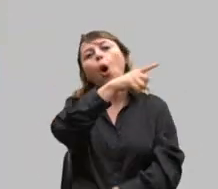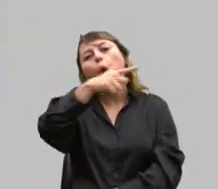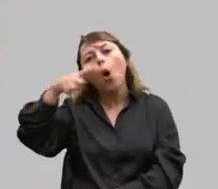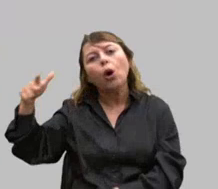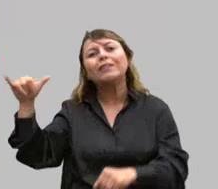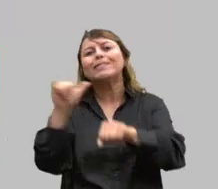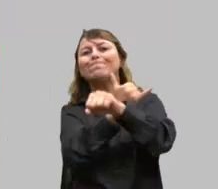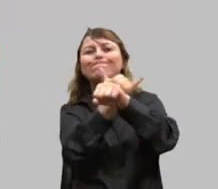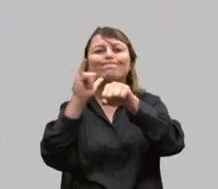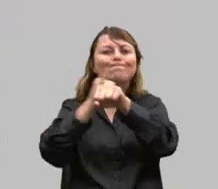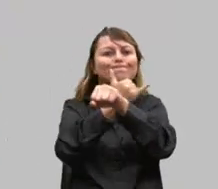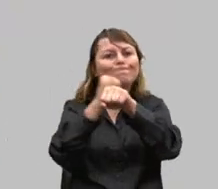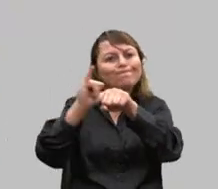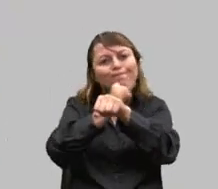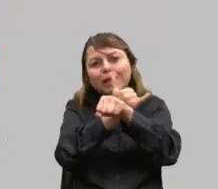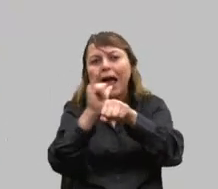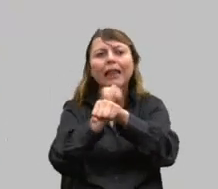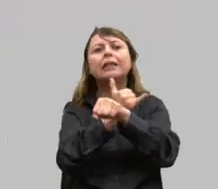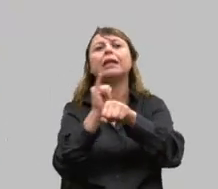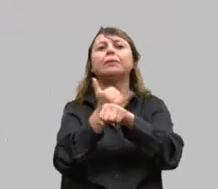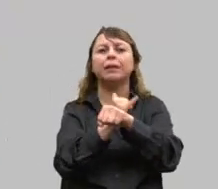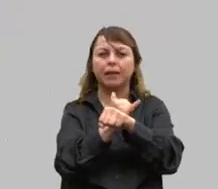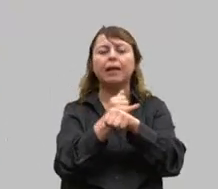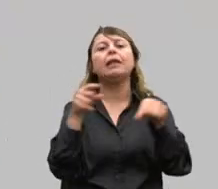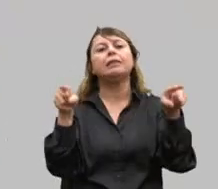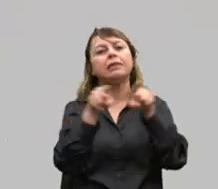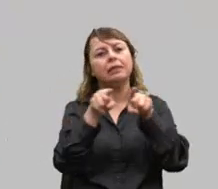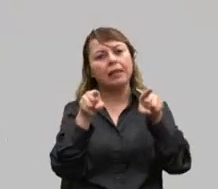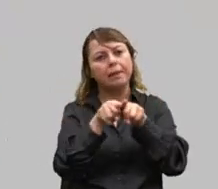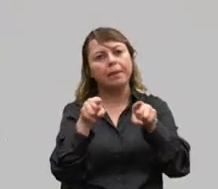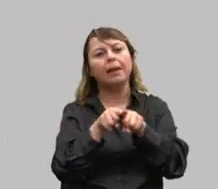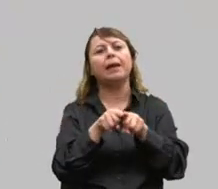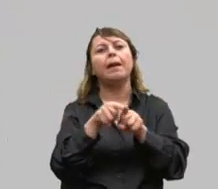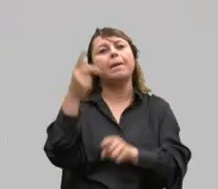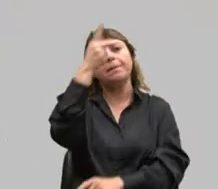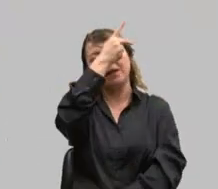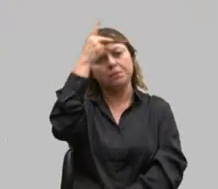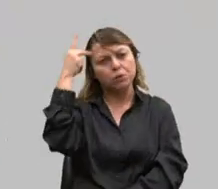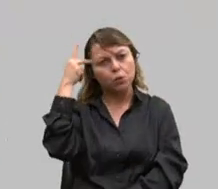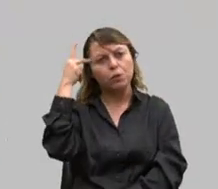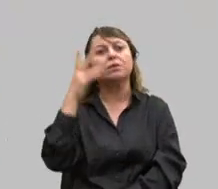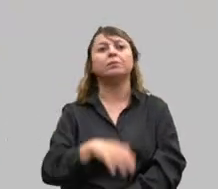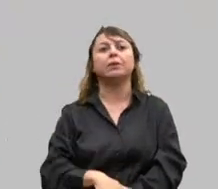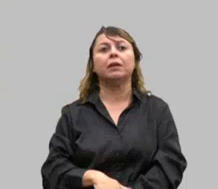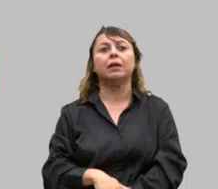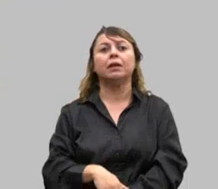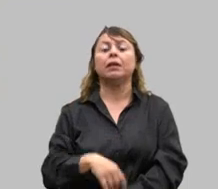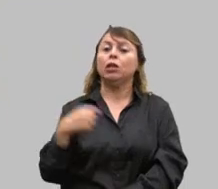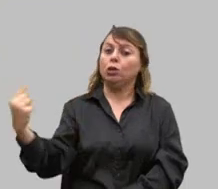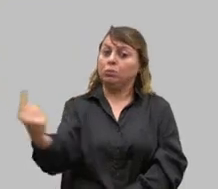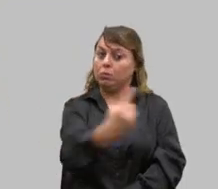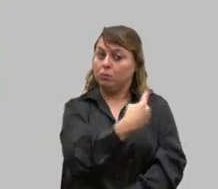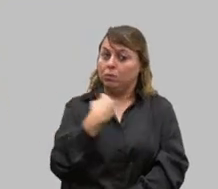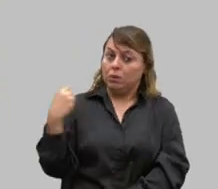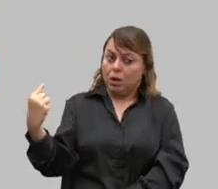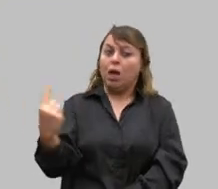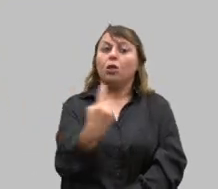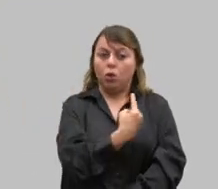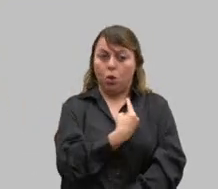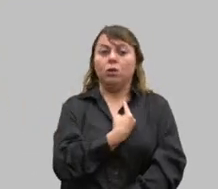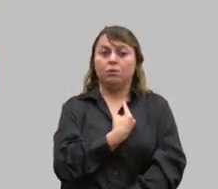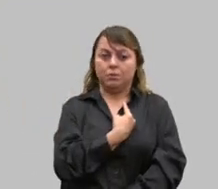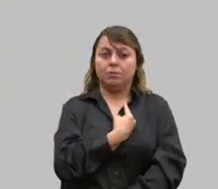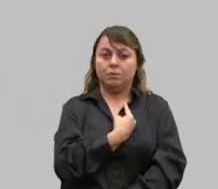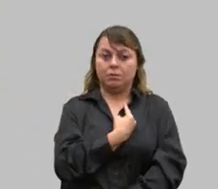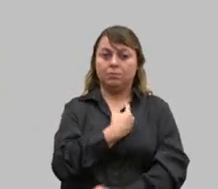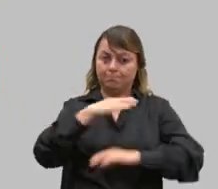para ter outras outros postos de trabalho para as pessoas e aí cabe a vocês né que